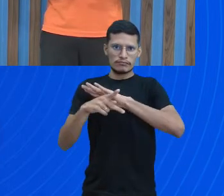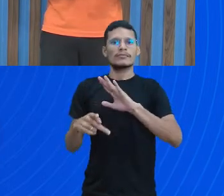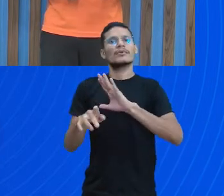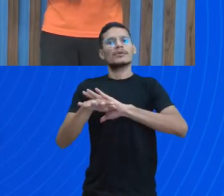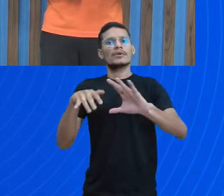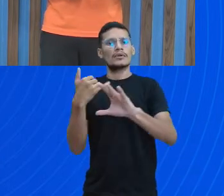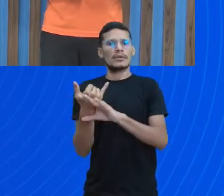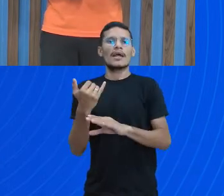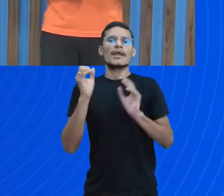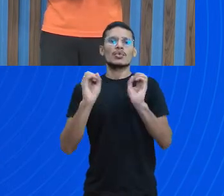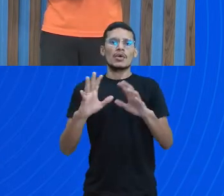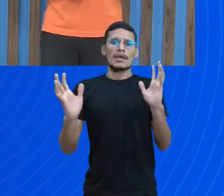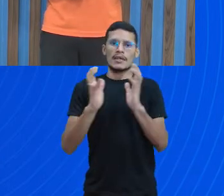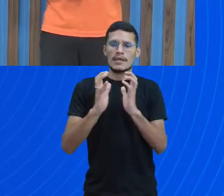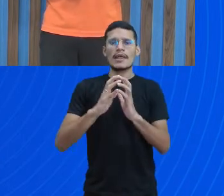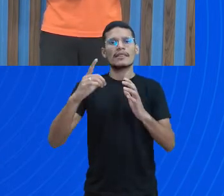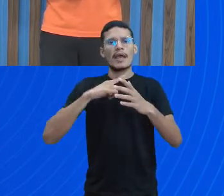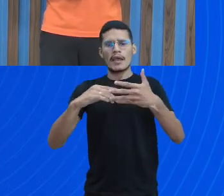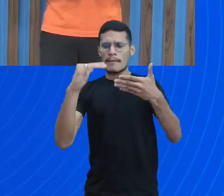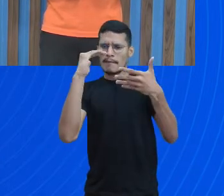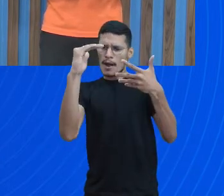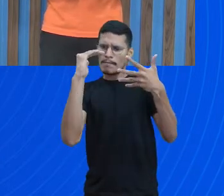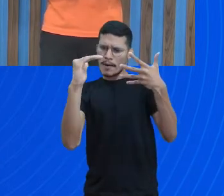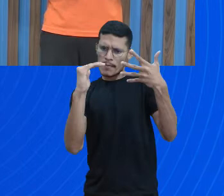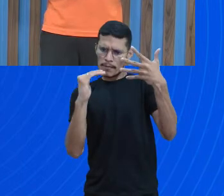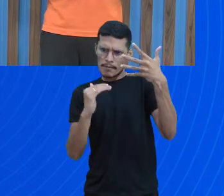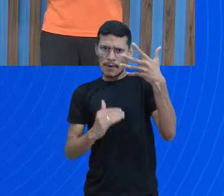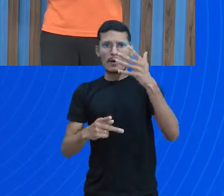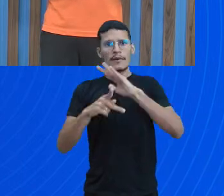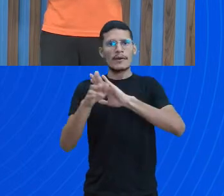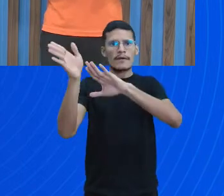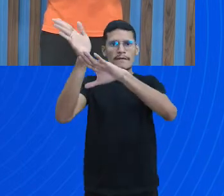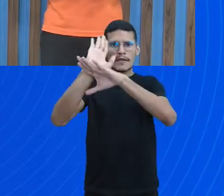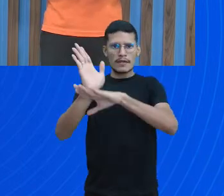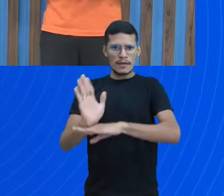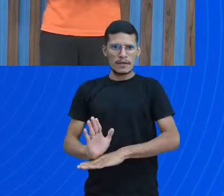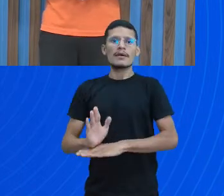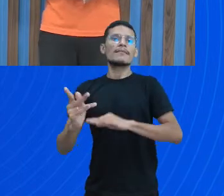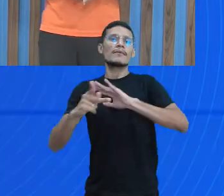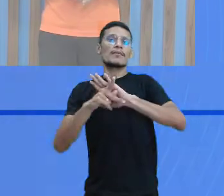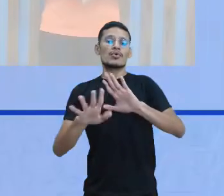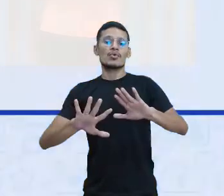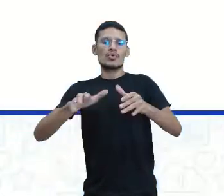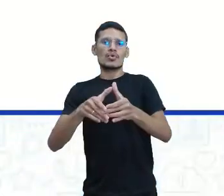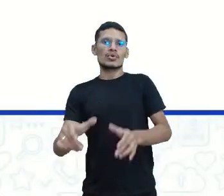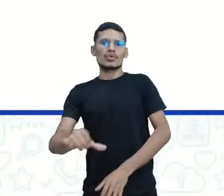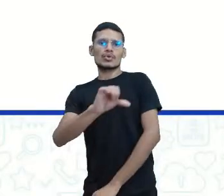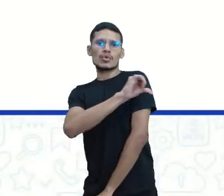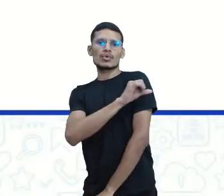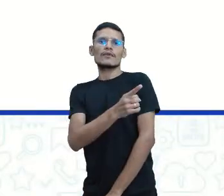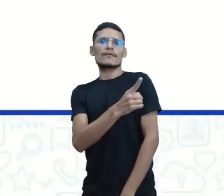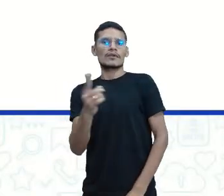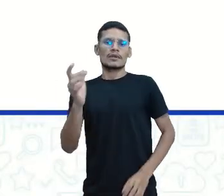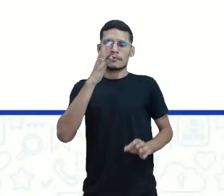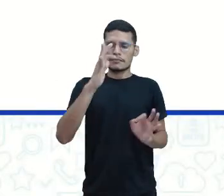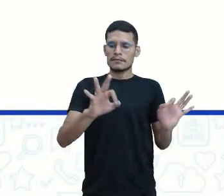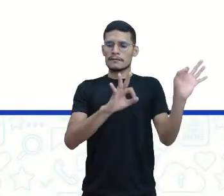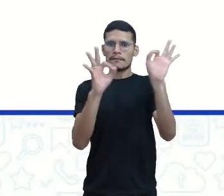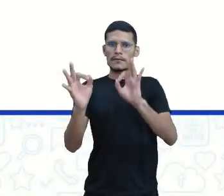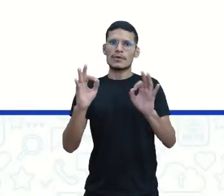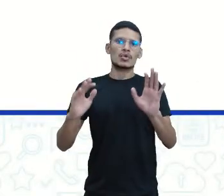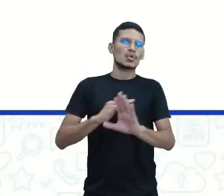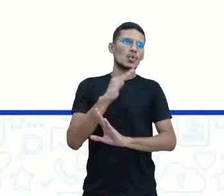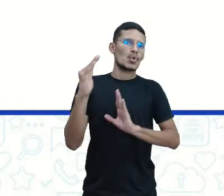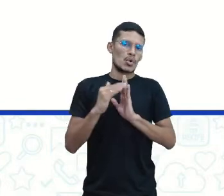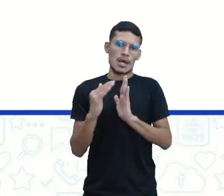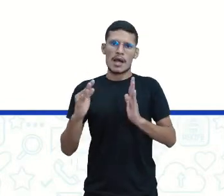Educa Recife, lá vai ter uma playlist, certo? A playlist do nono ano, onde você vai poder assistir todas as aulas e